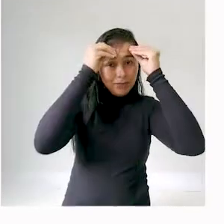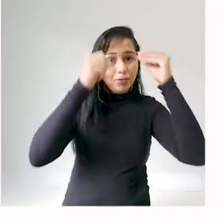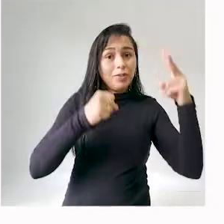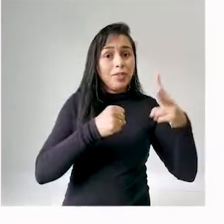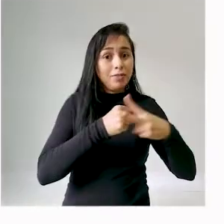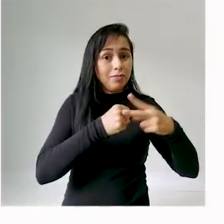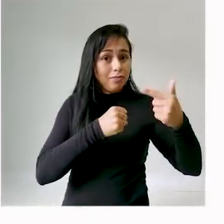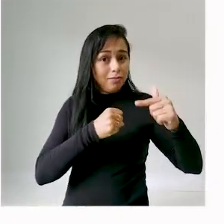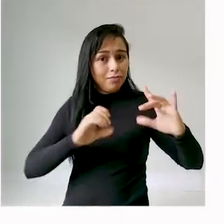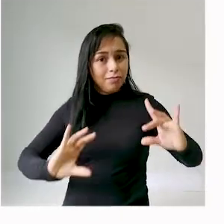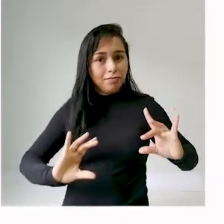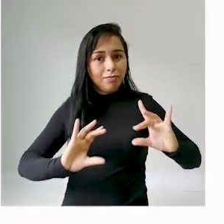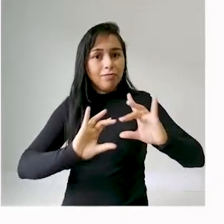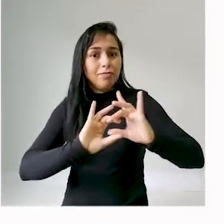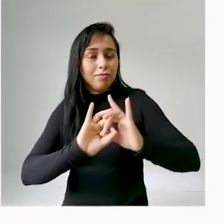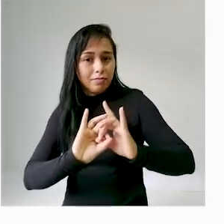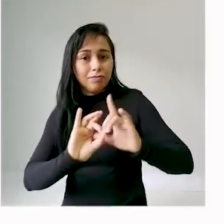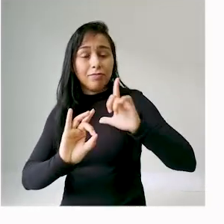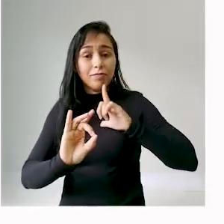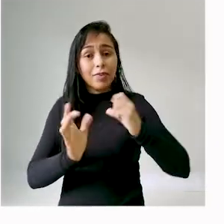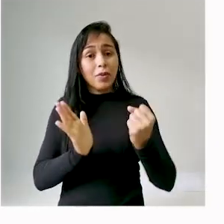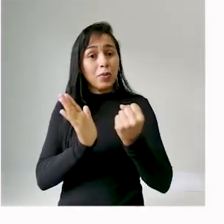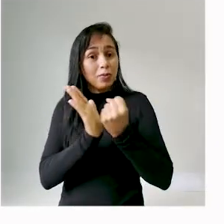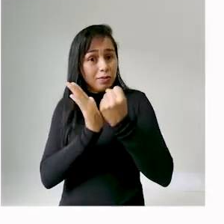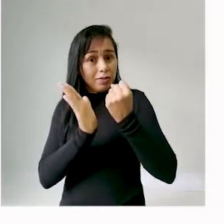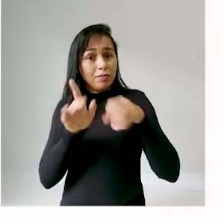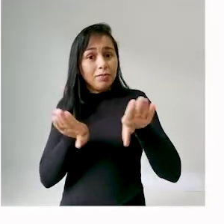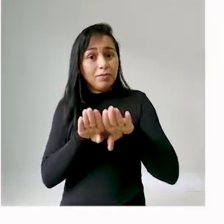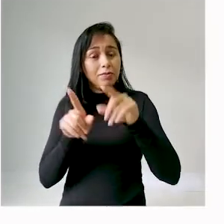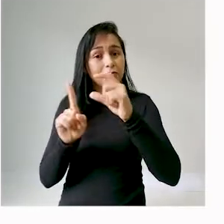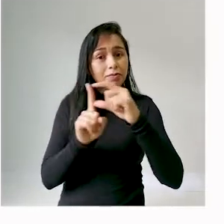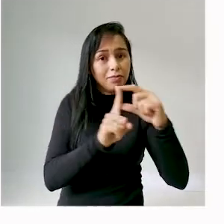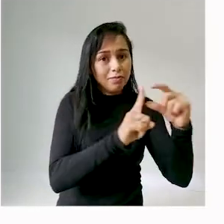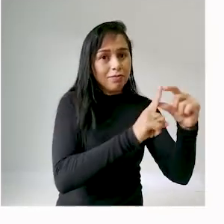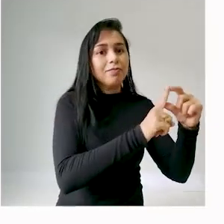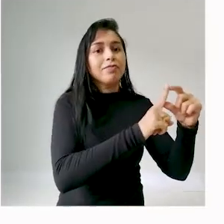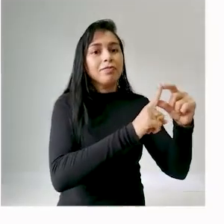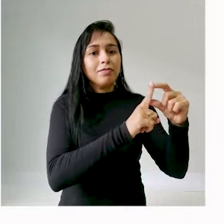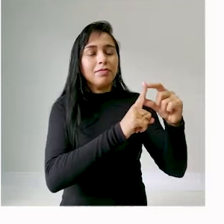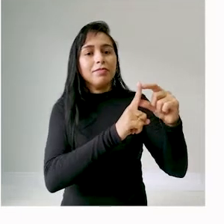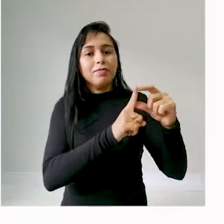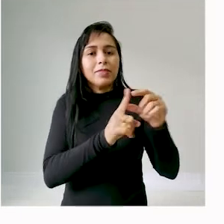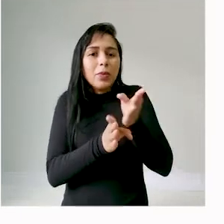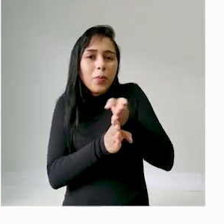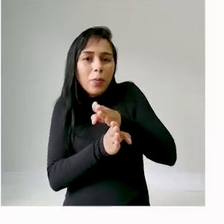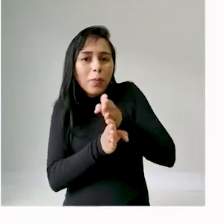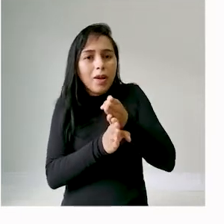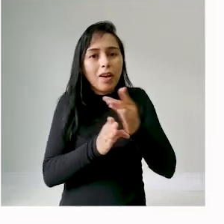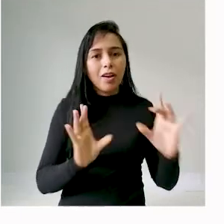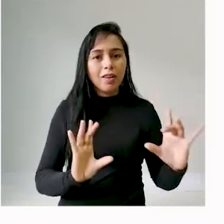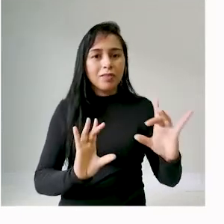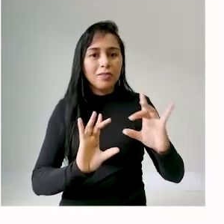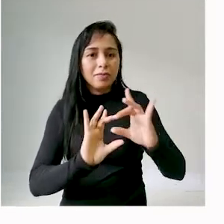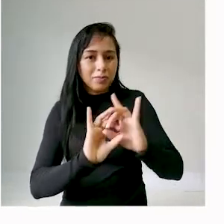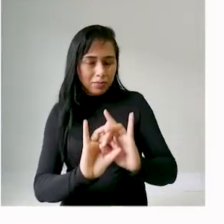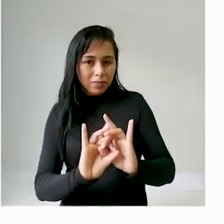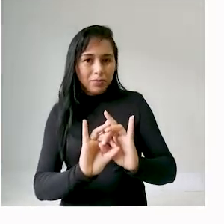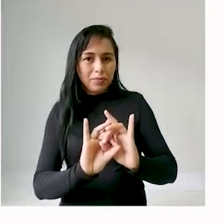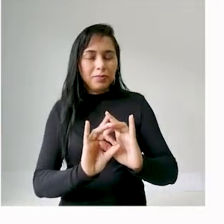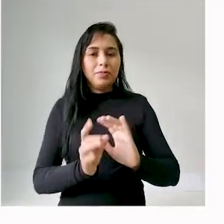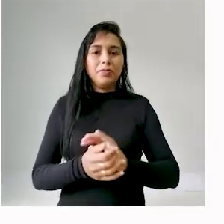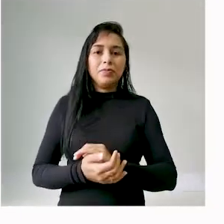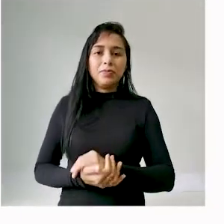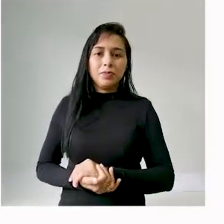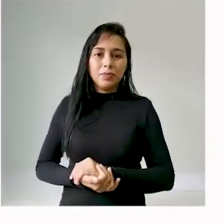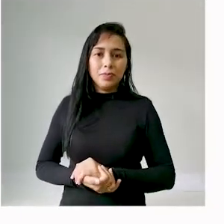as palavras. Nós temos aí a linguagem mista ou linguagem híbrida, que é quando misturamos a linguagem